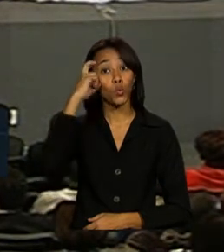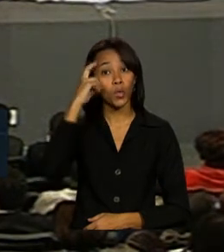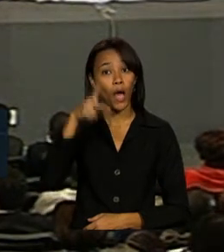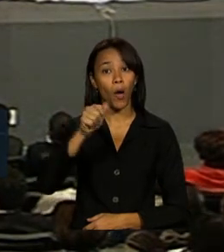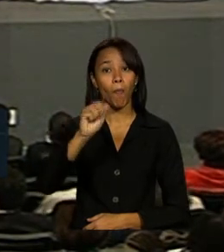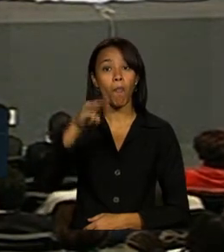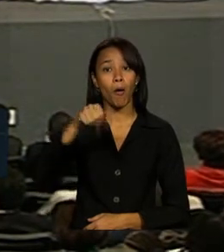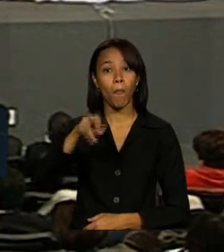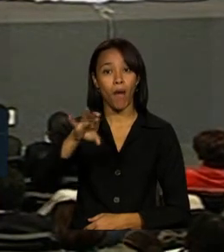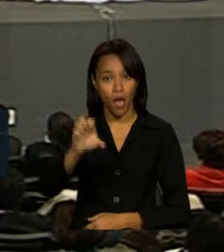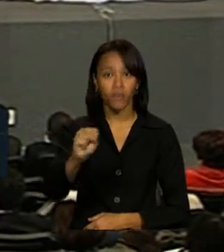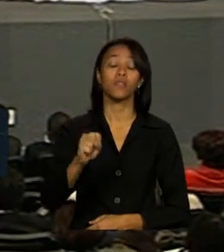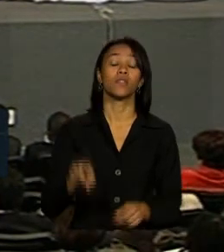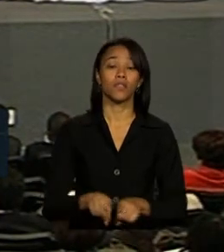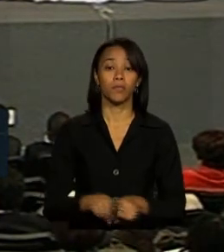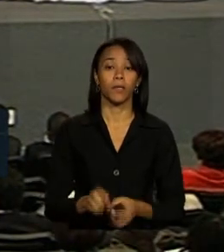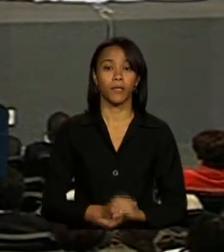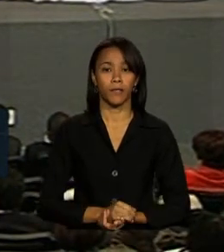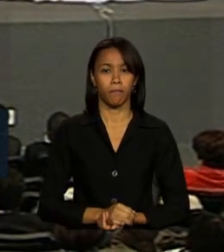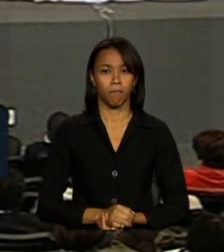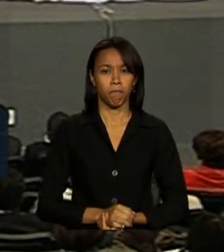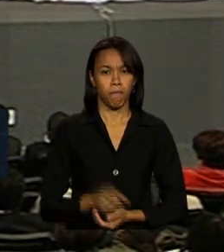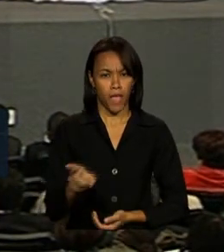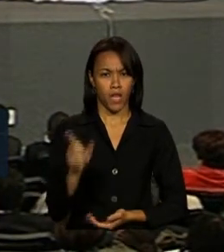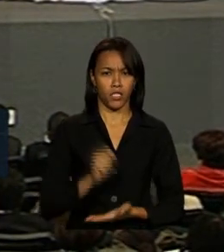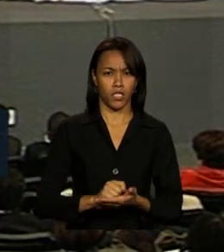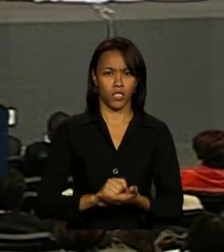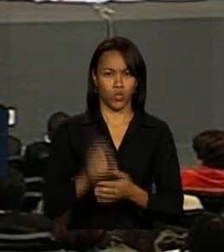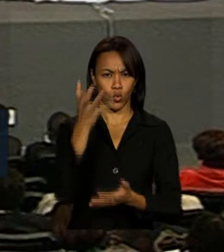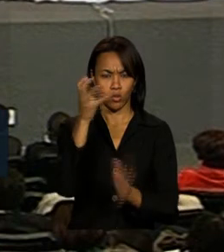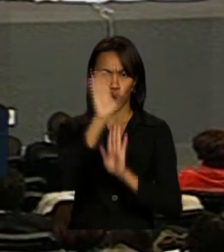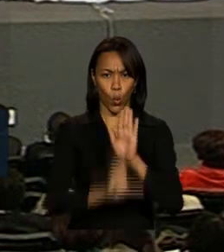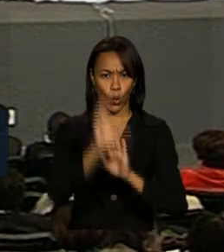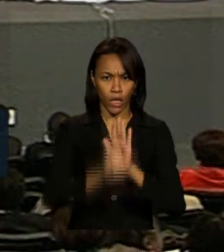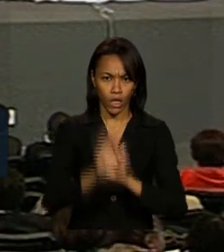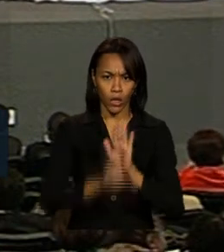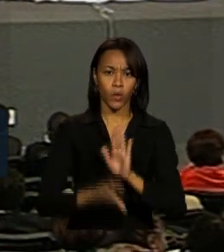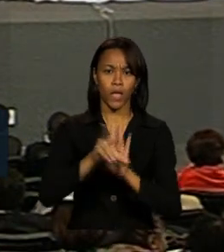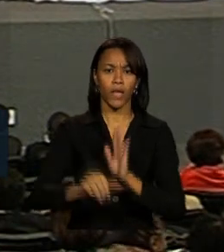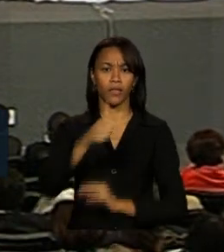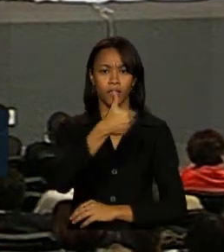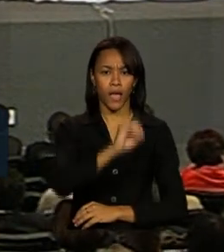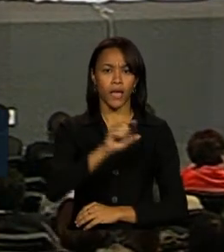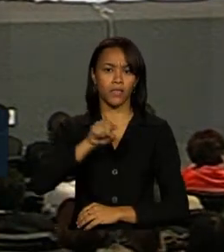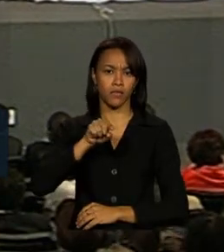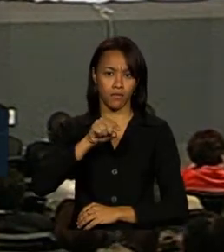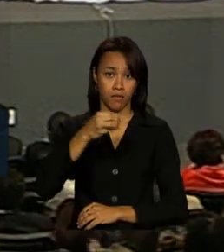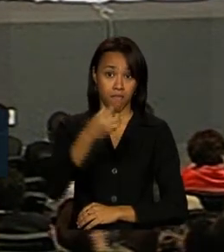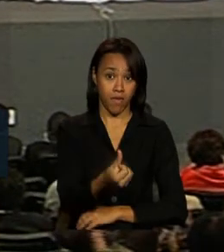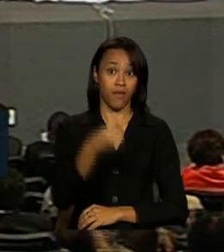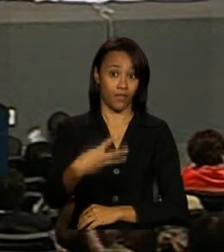a professora Petronilla, relatora das diretrizes curriculares para a implementação da Lei 10.639.